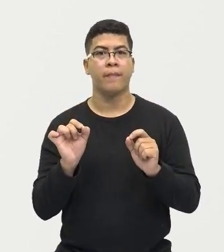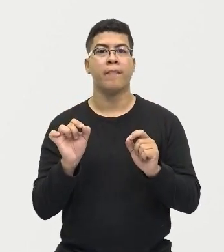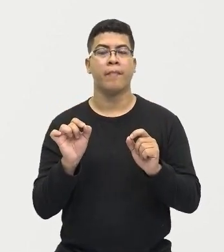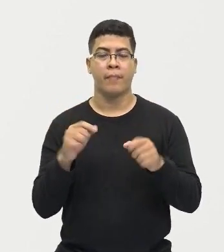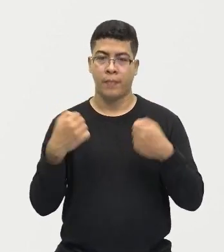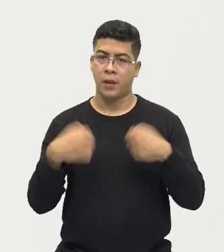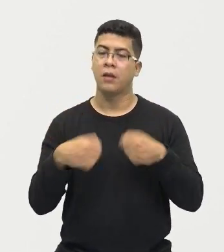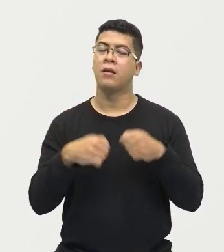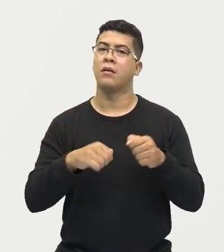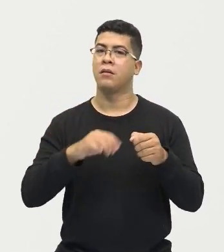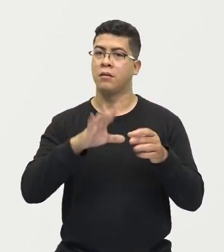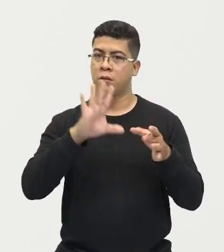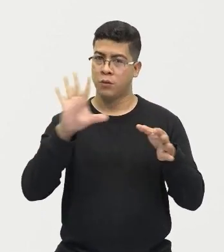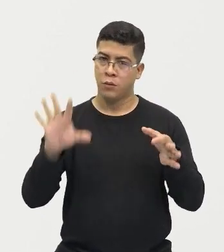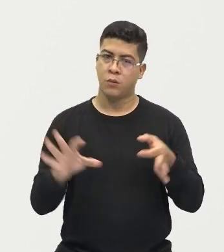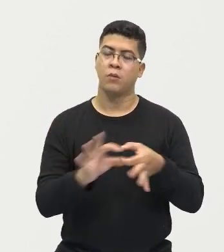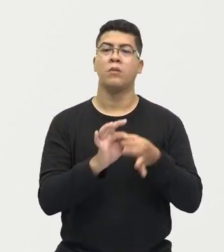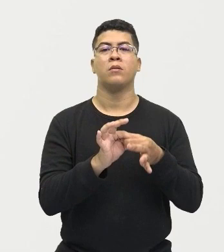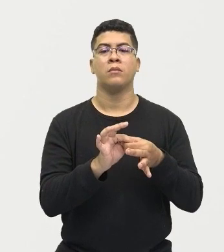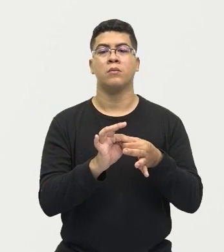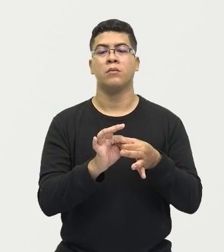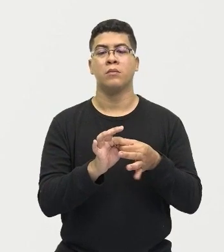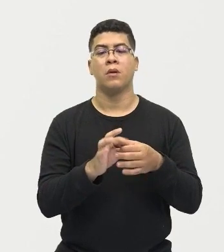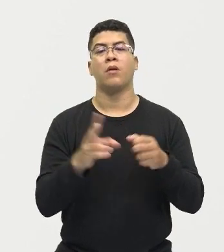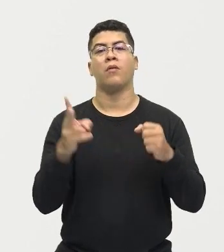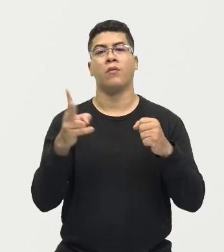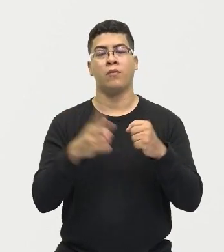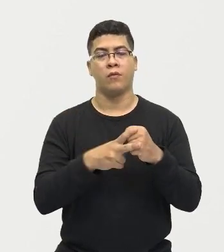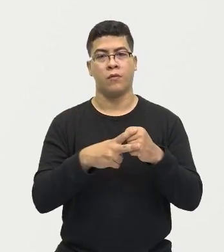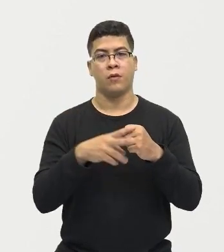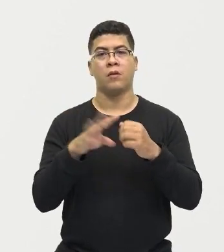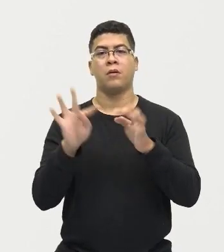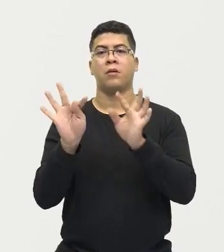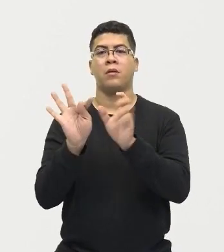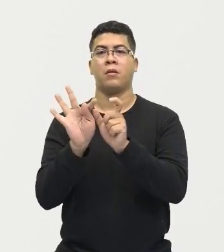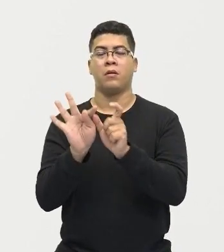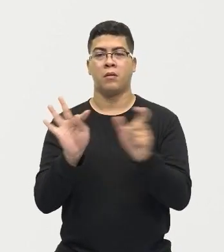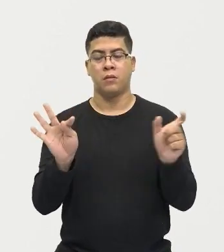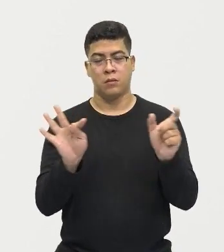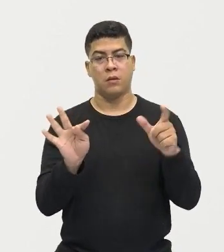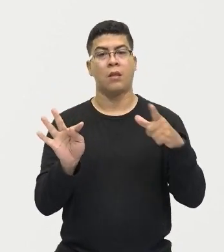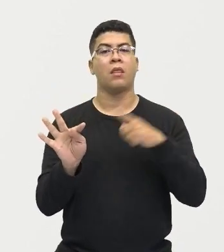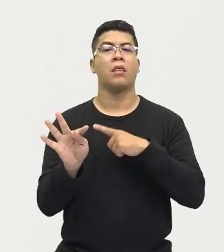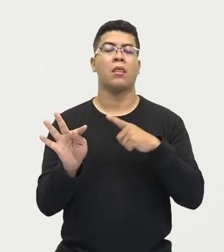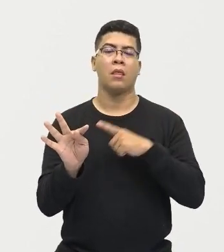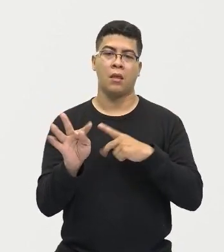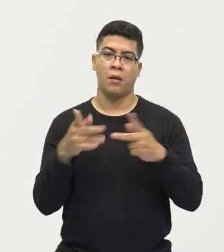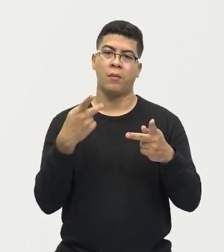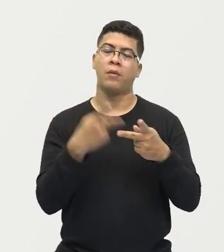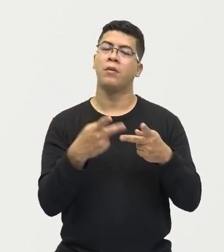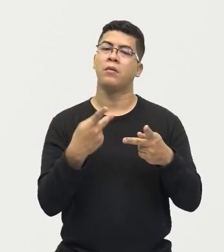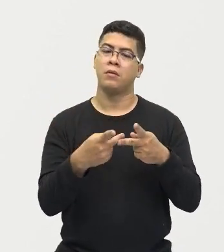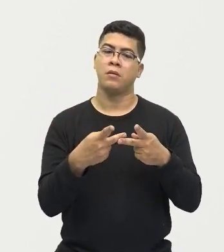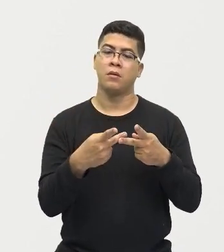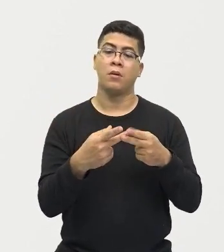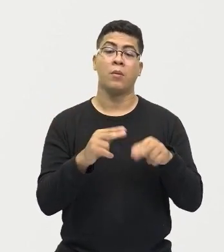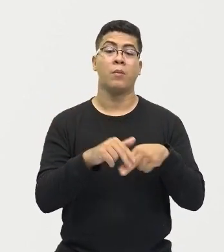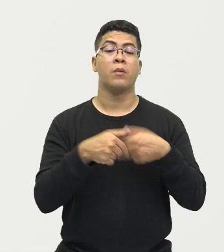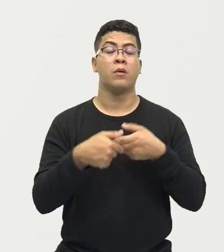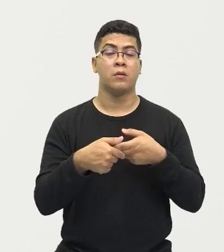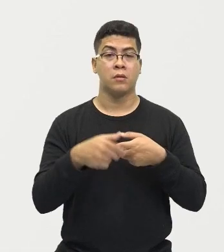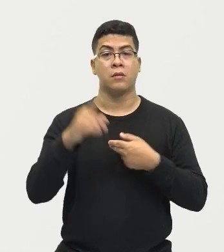complemento dele. Então ele é um verbo transitivo. Tem preposição? Tem. Então é um